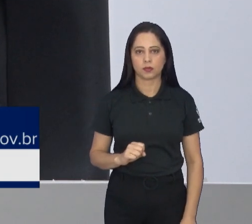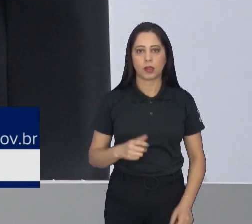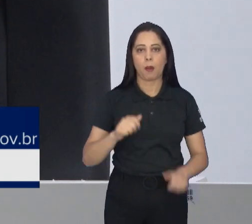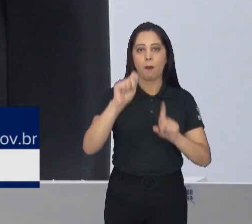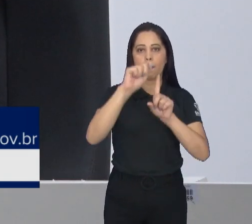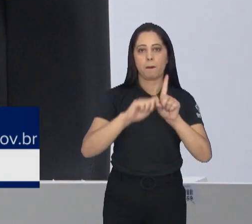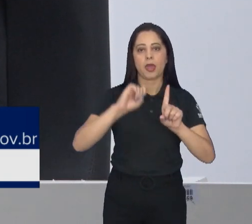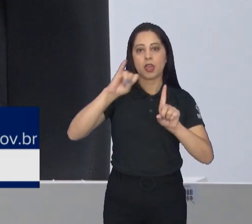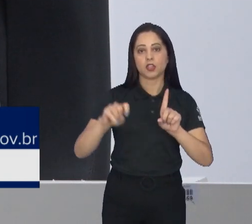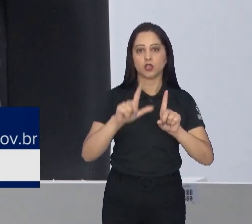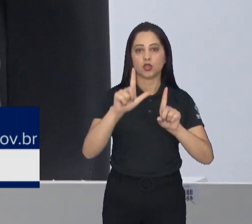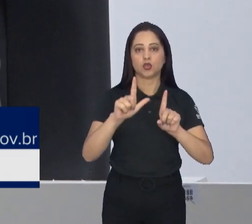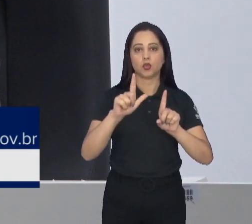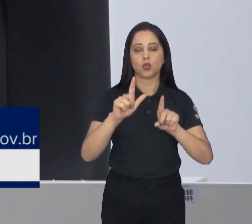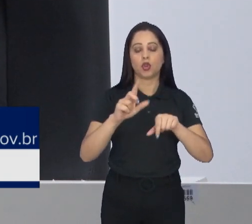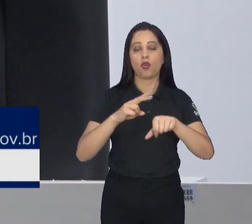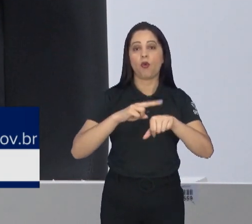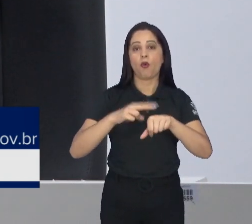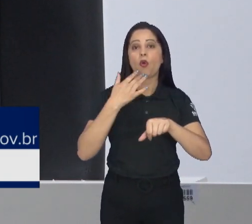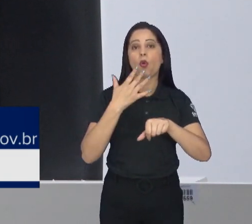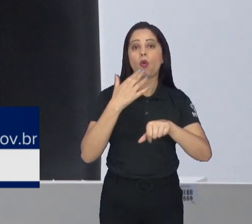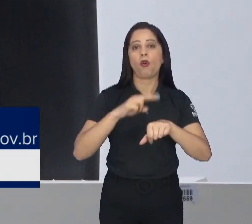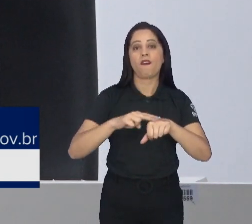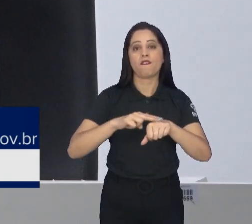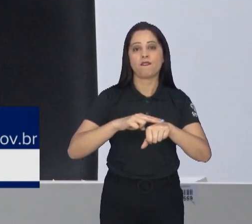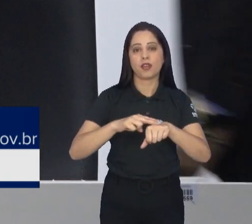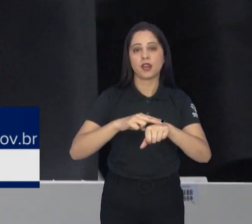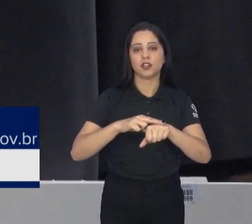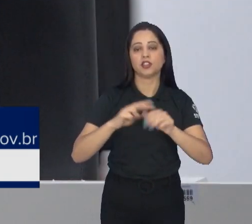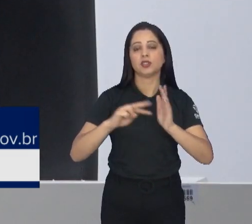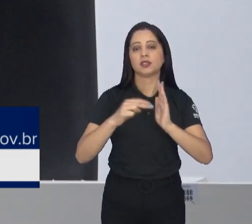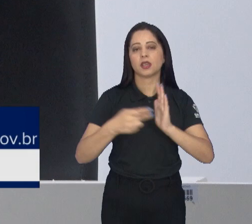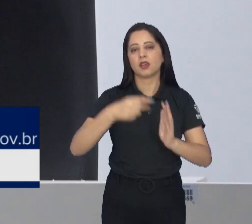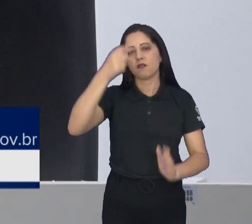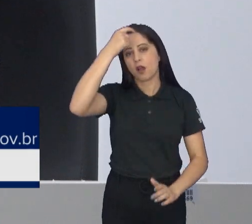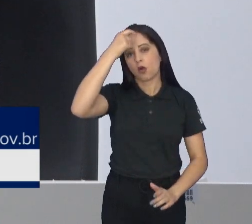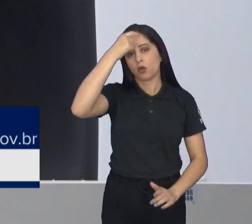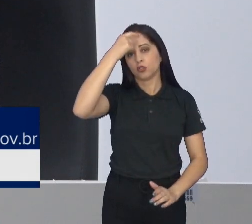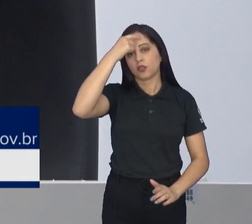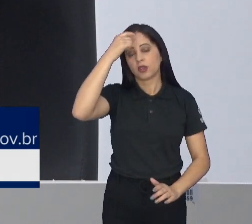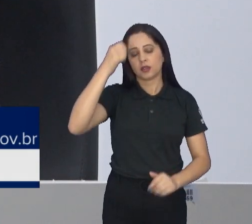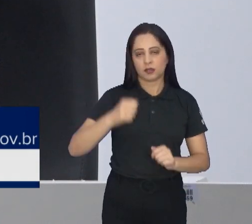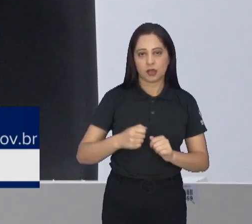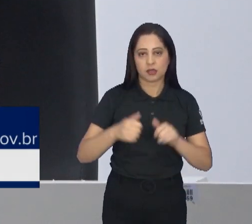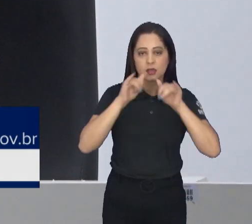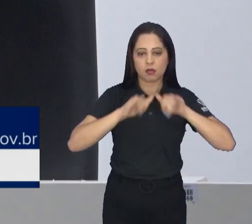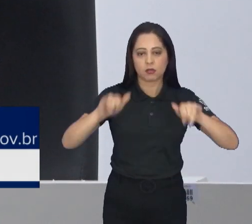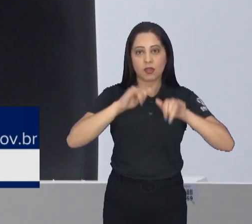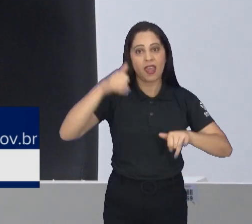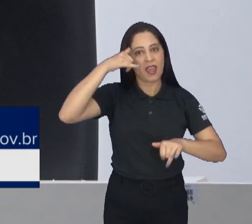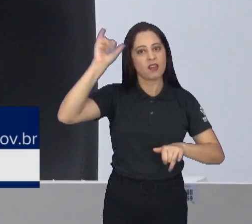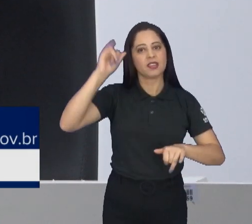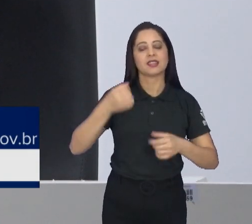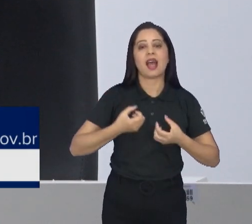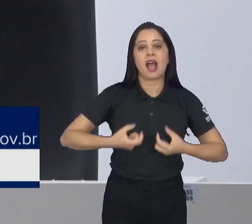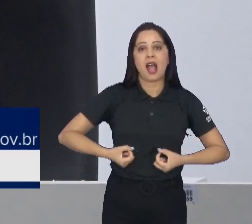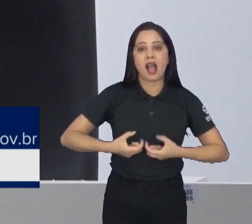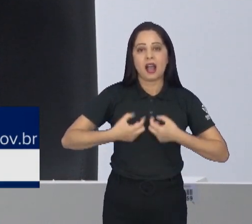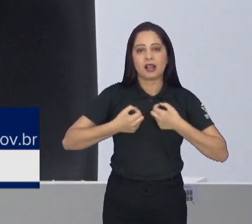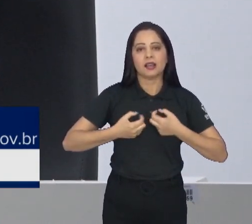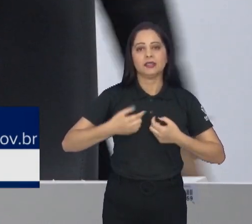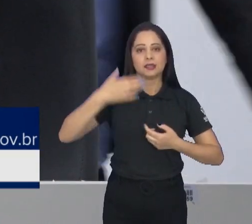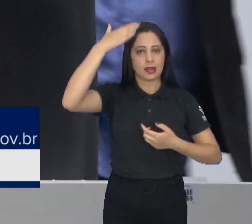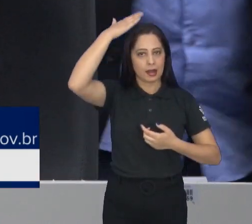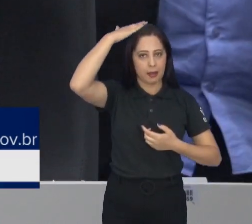verde como mês de conscientização e prevenção de cânceres de cabeça e